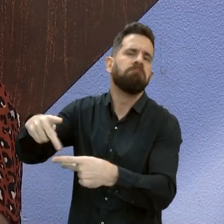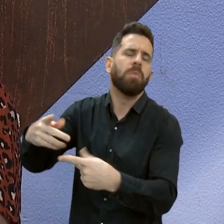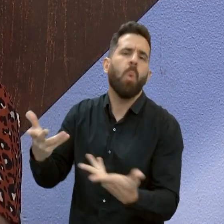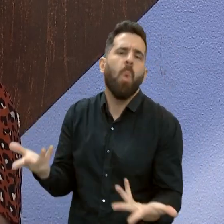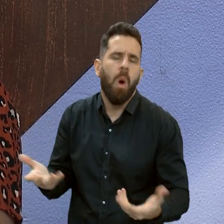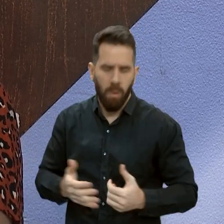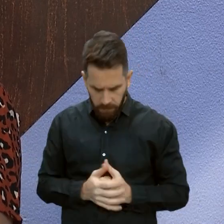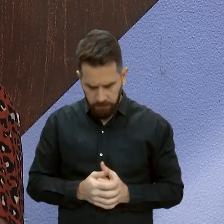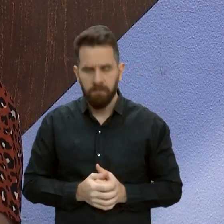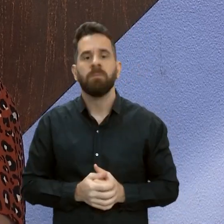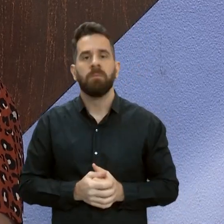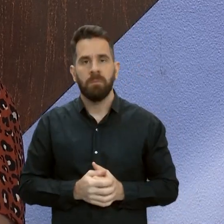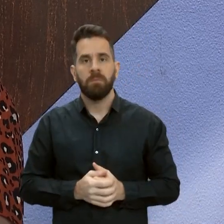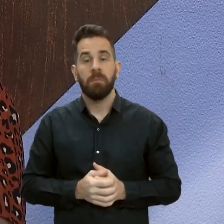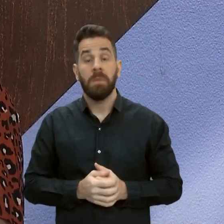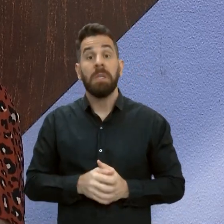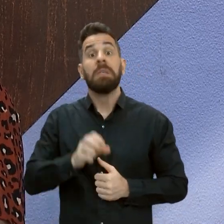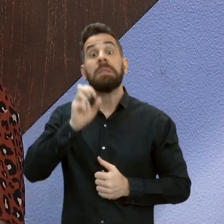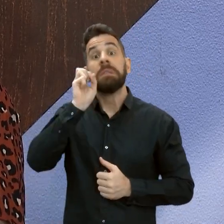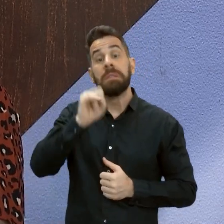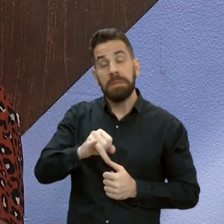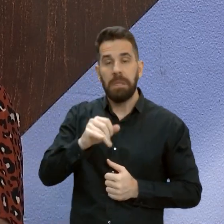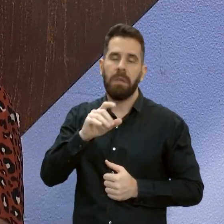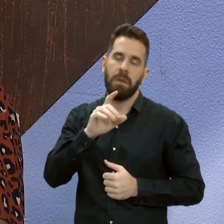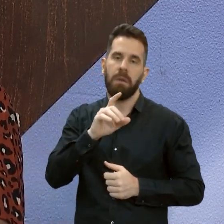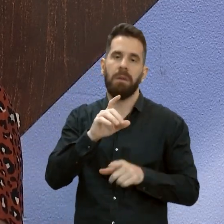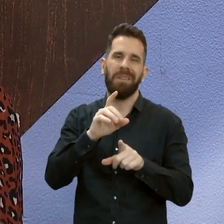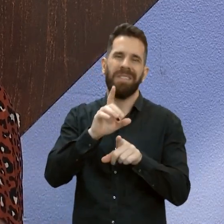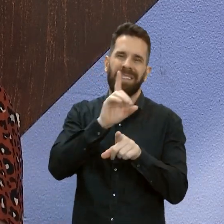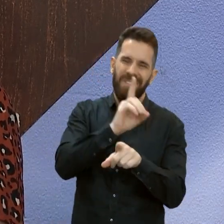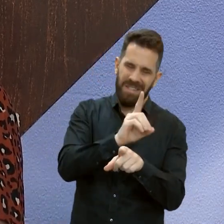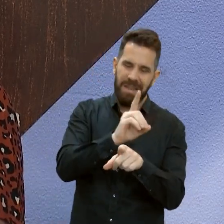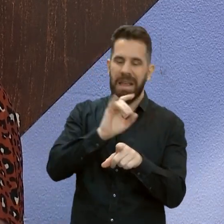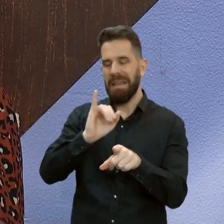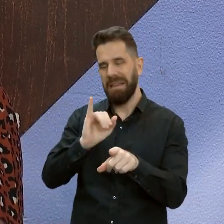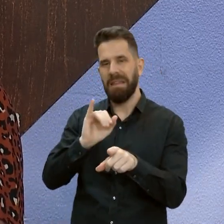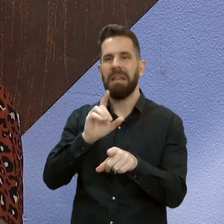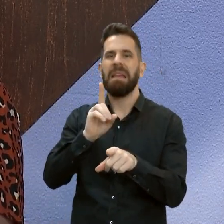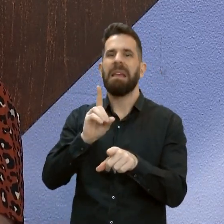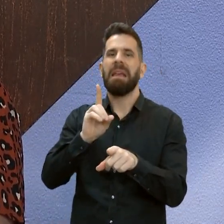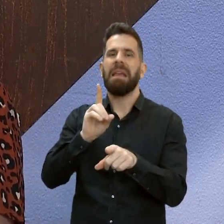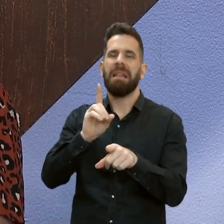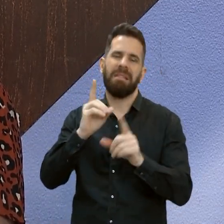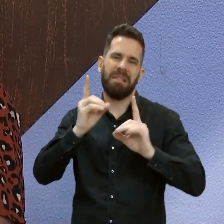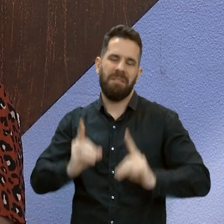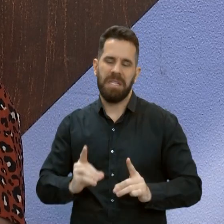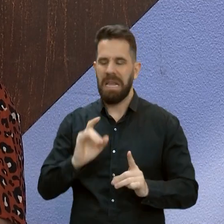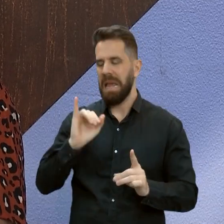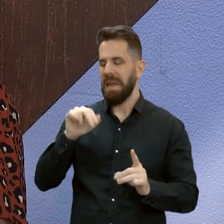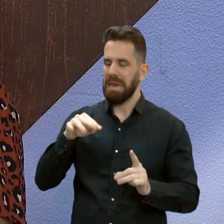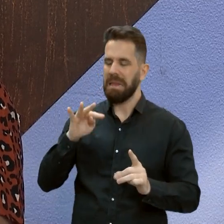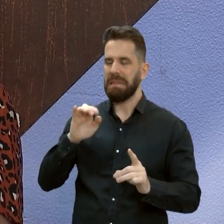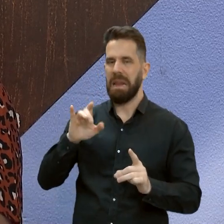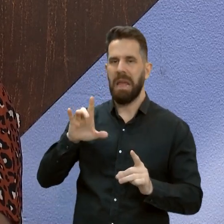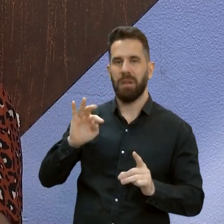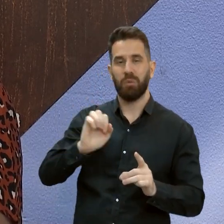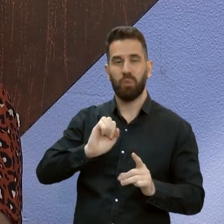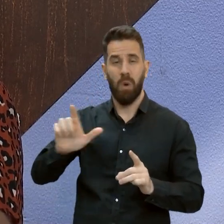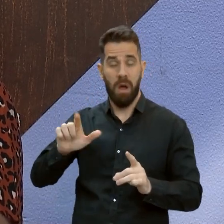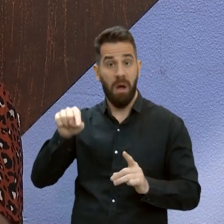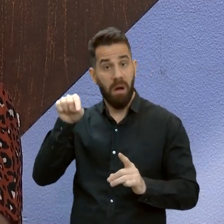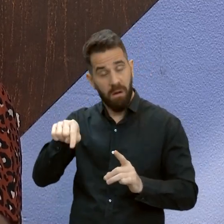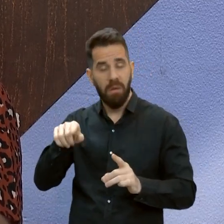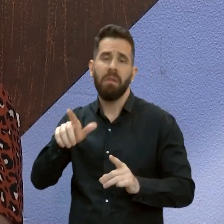uma deficiência intelectual, ela tem que ter uma redução realmente nas habilidades cognitivas dela, mas não só,